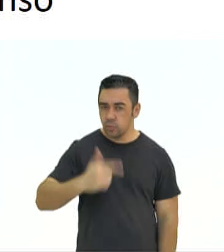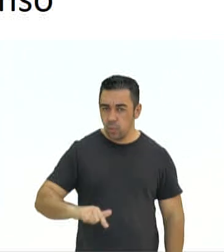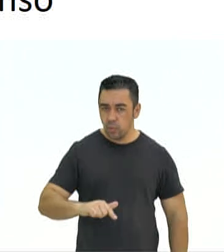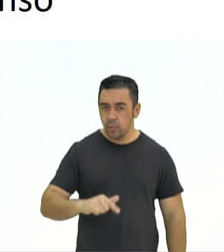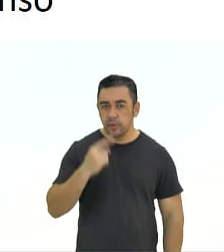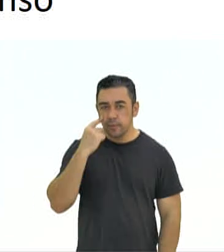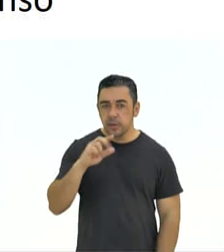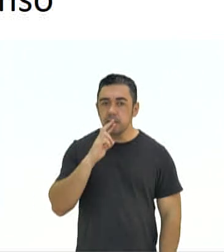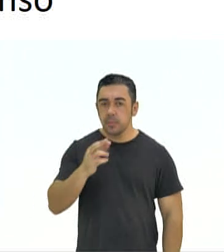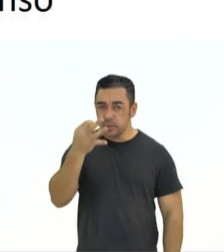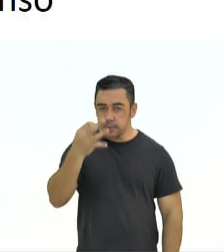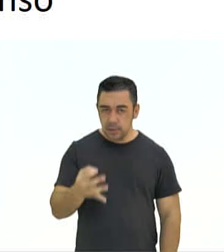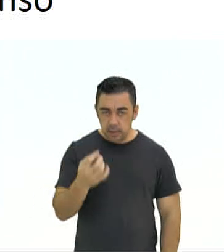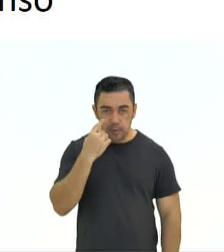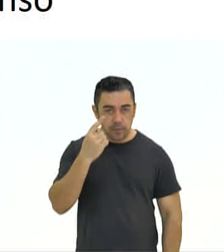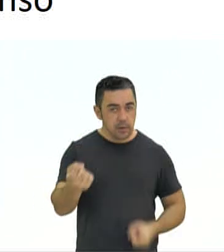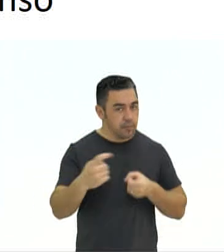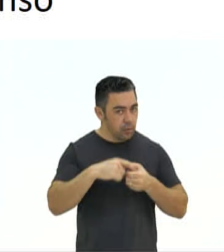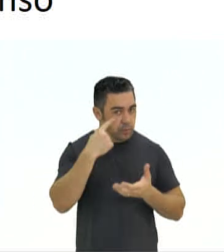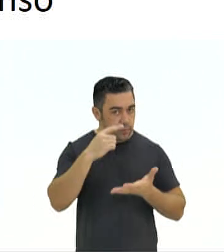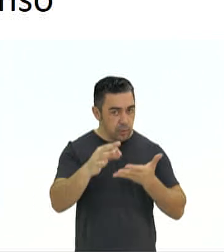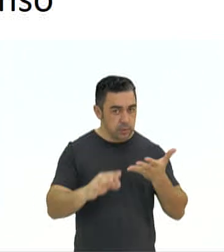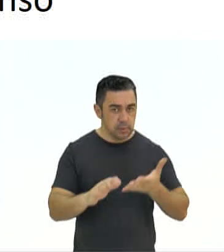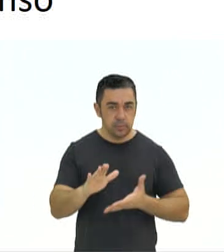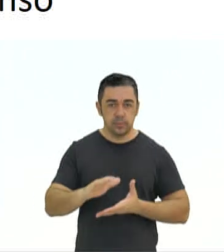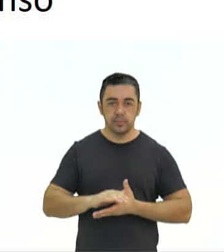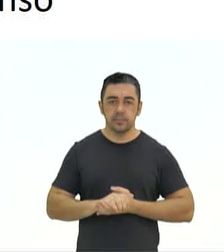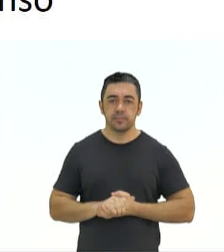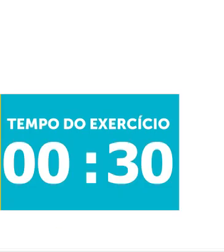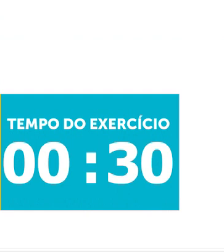e marquem a alternativa correta, que eu volto já já.